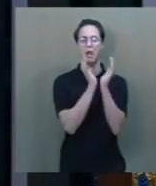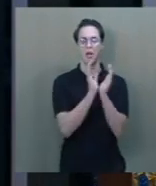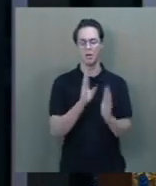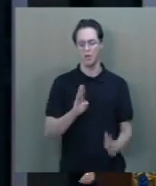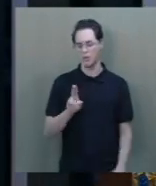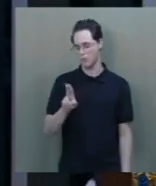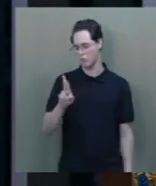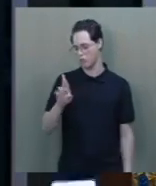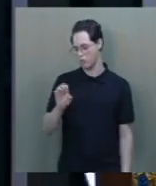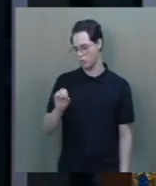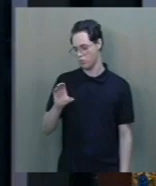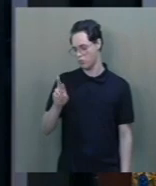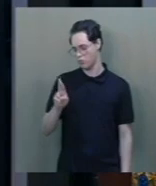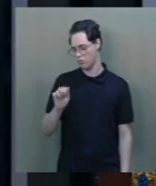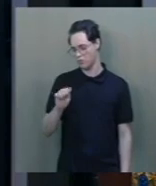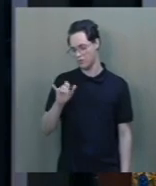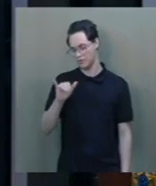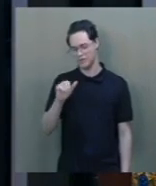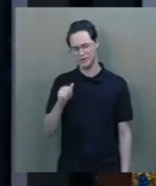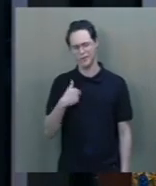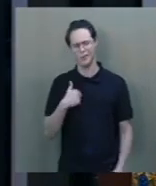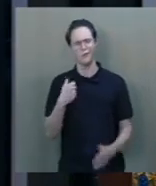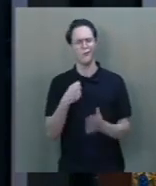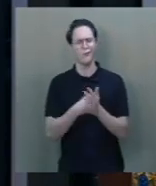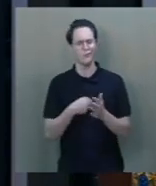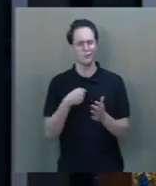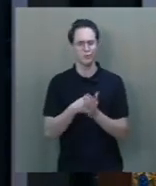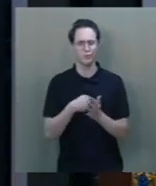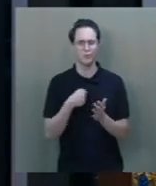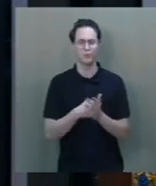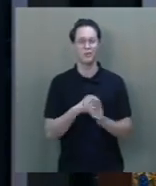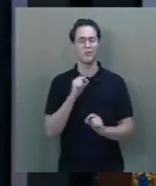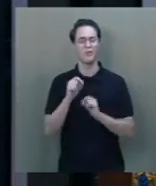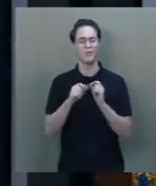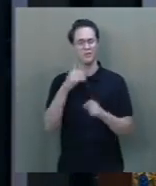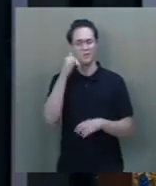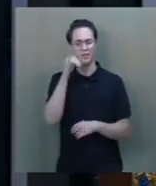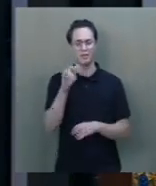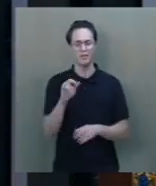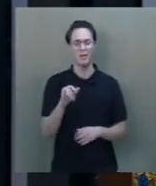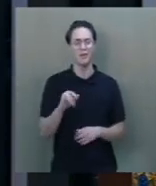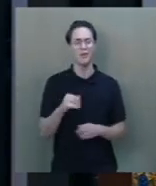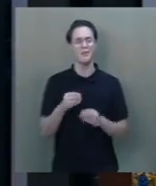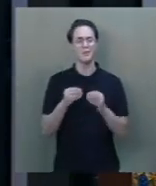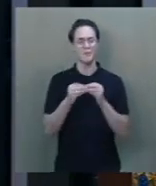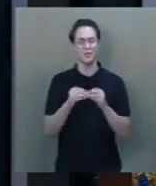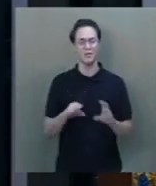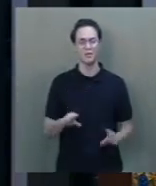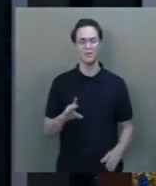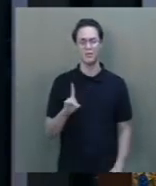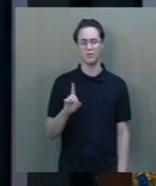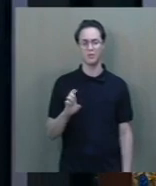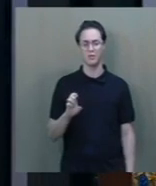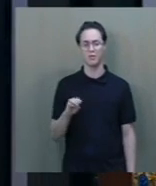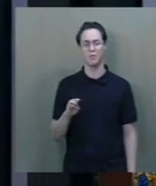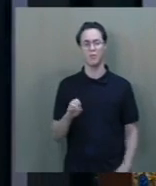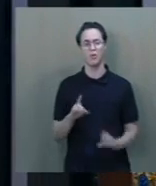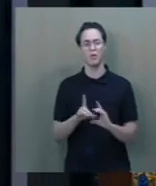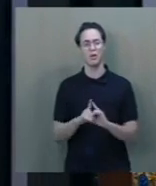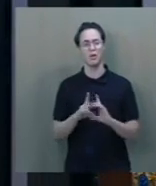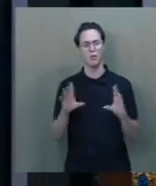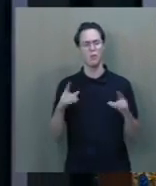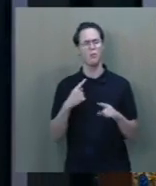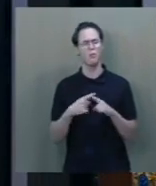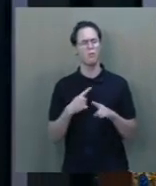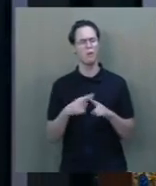brasileiro. Lutei muito para que a democracia não fosse banalizada naquele movimento conservador extremo e, por